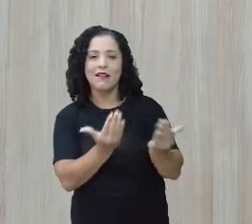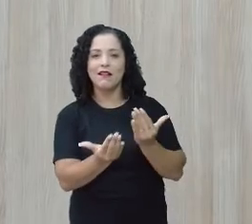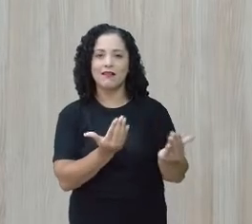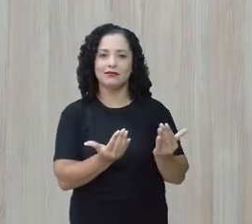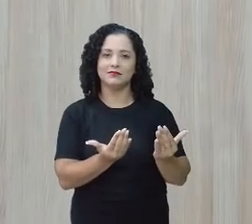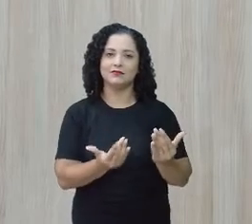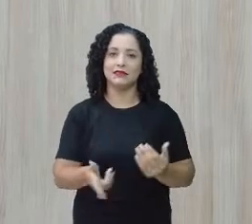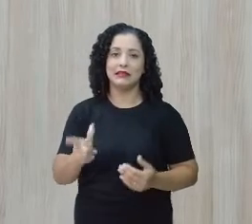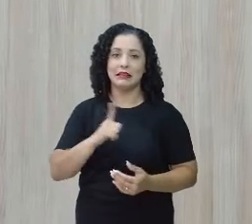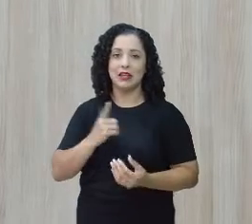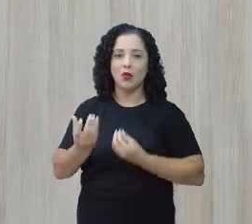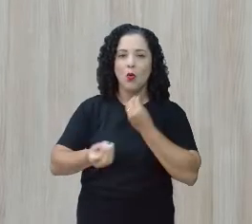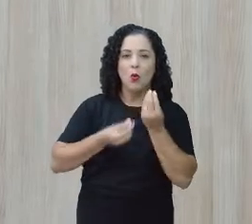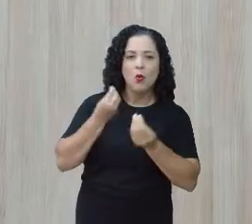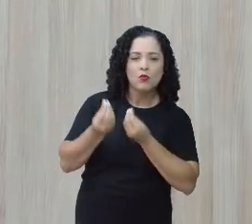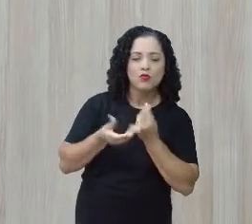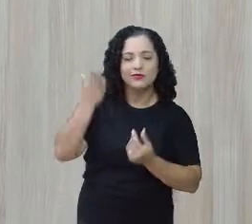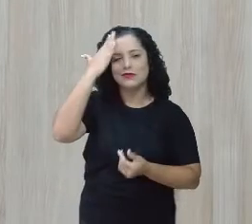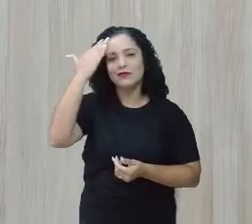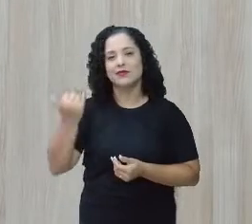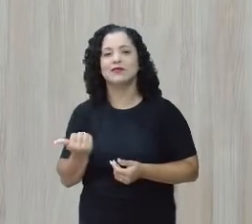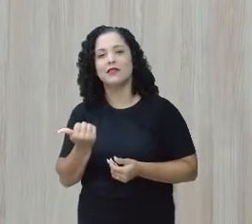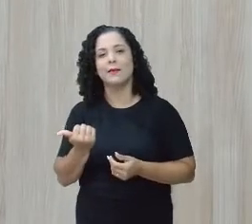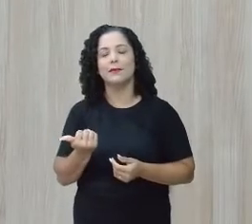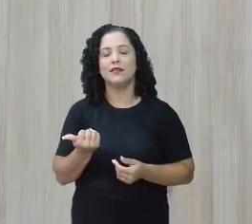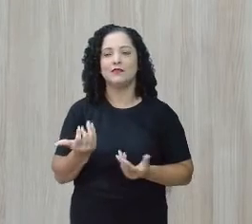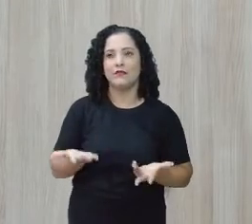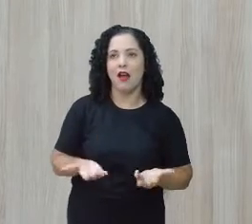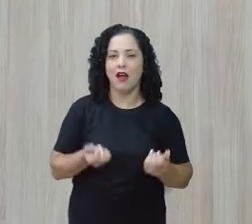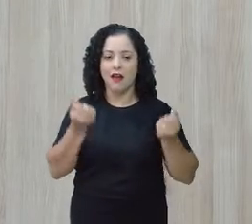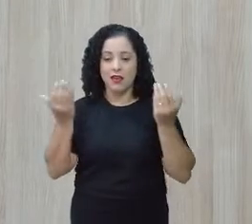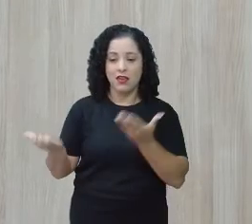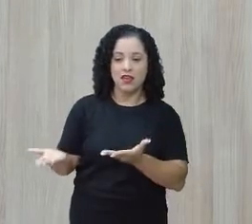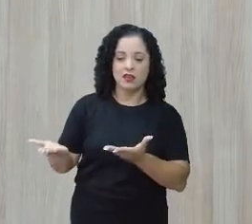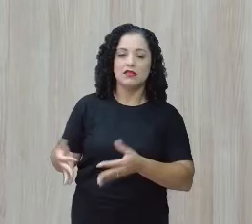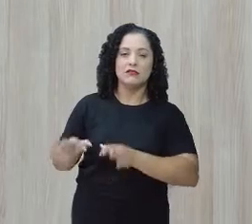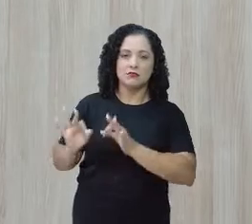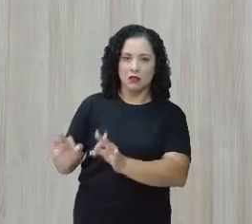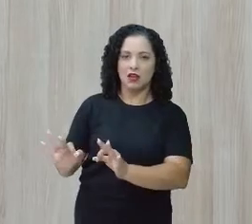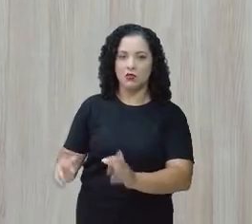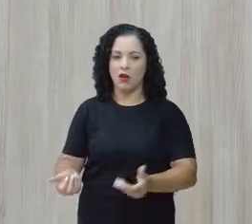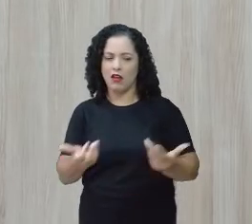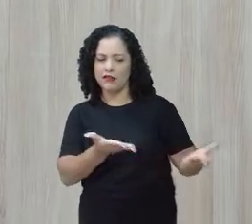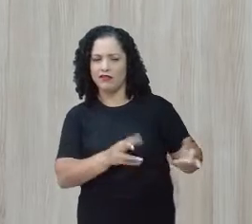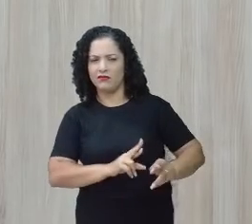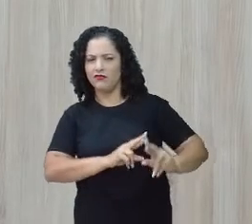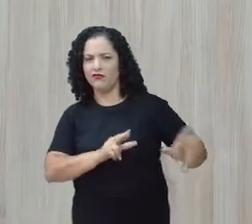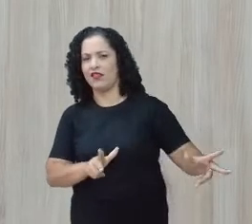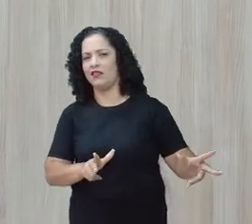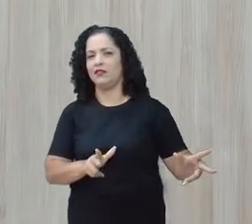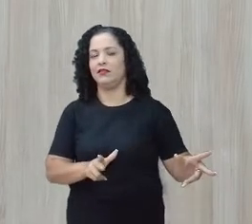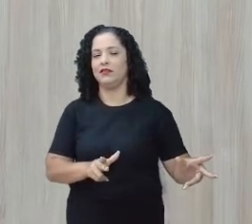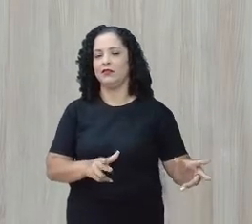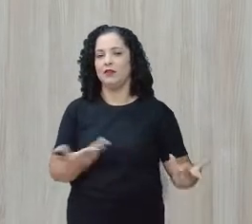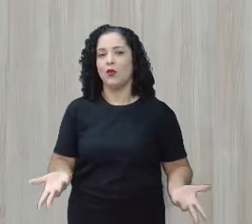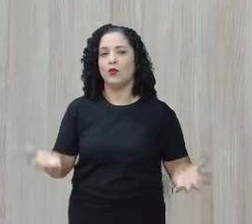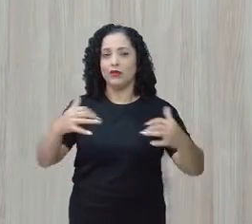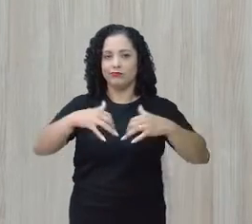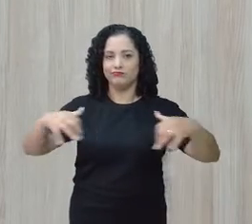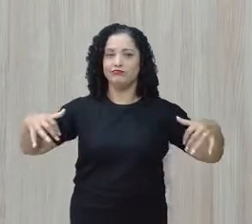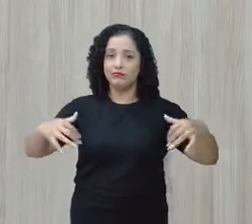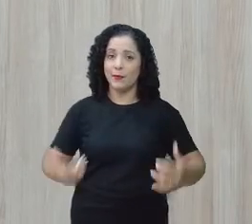como ver e dizer assim, esse caso está assim, aquele caso está daquele outro. Então, estou fazendo aí